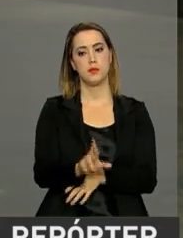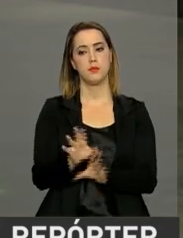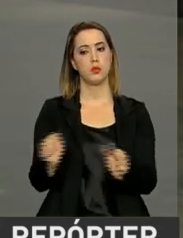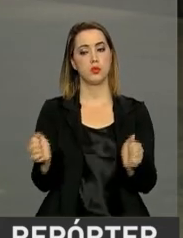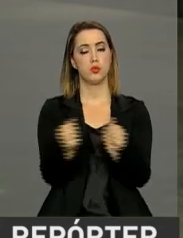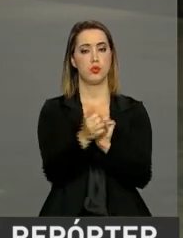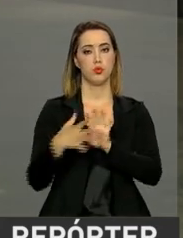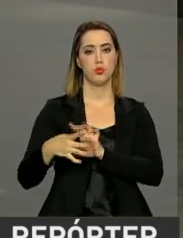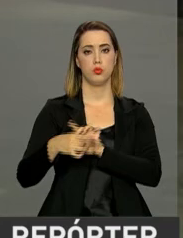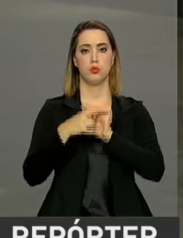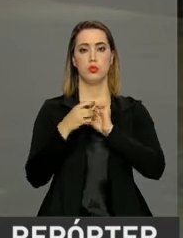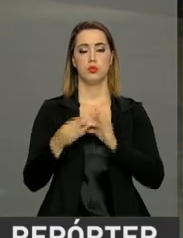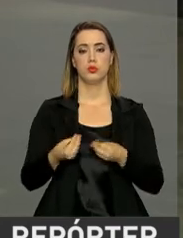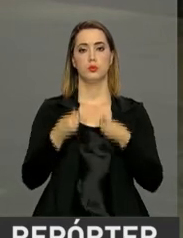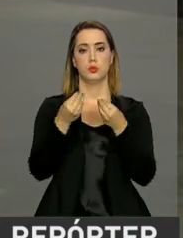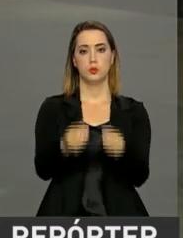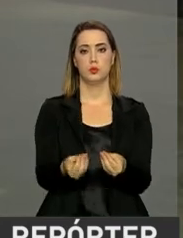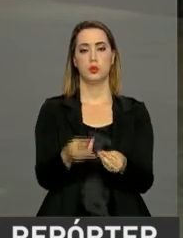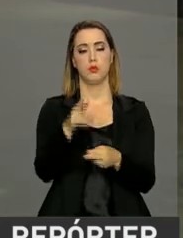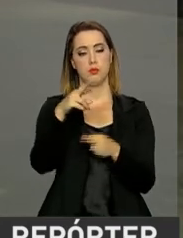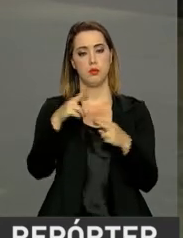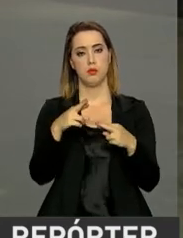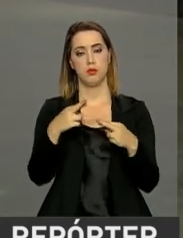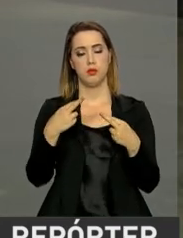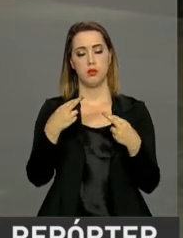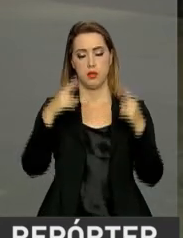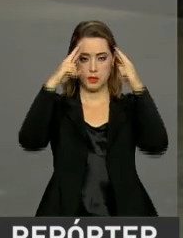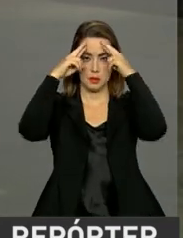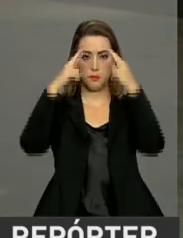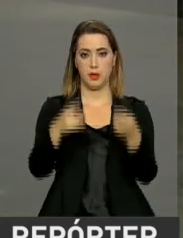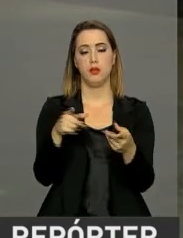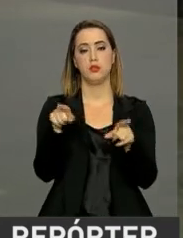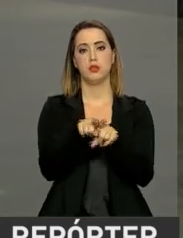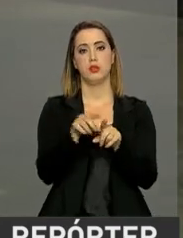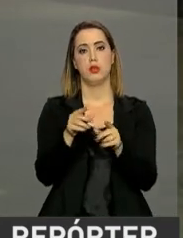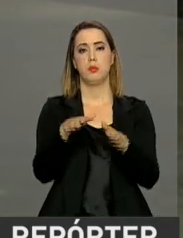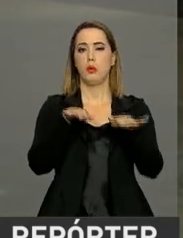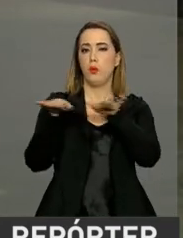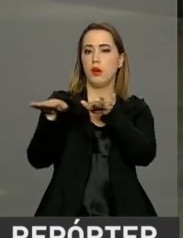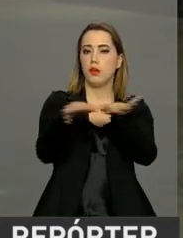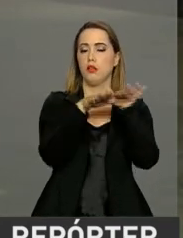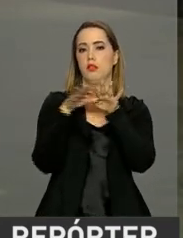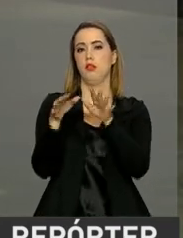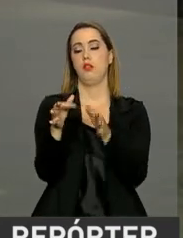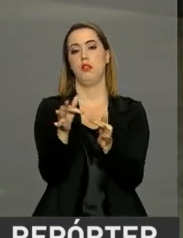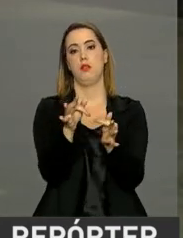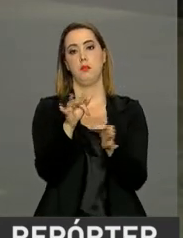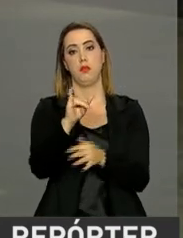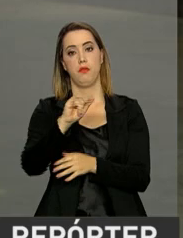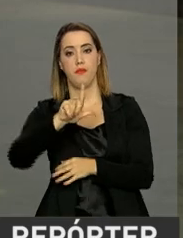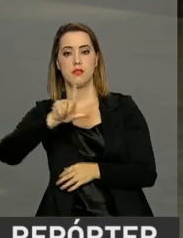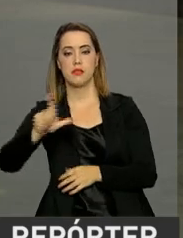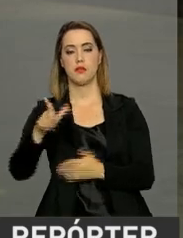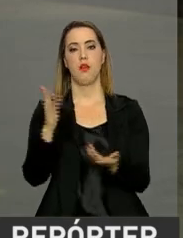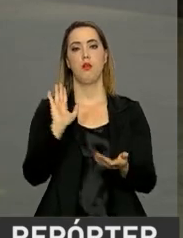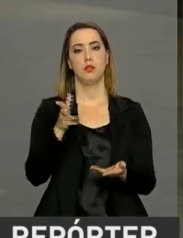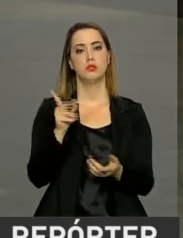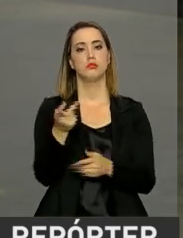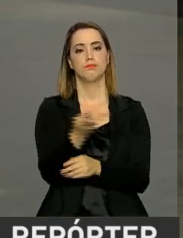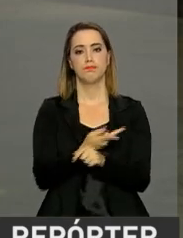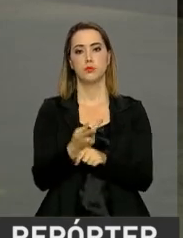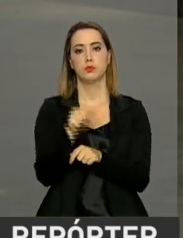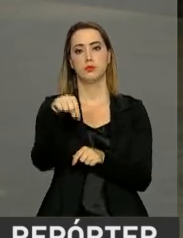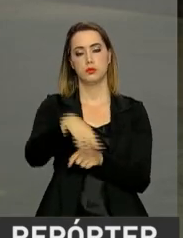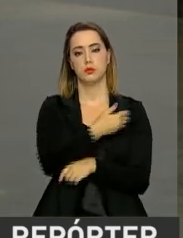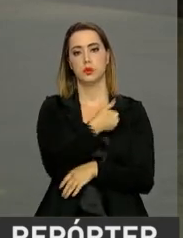tempo garanta e respeite o equilíbrio fiscal que vem sendo buscado e construído pelo governo